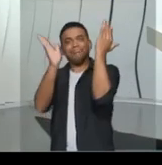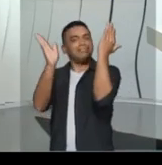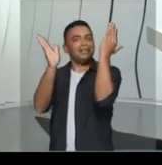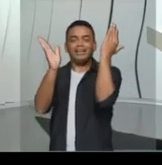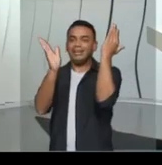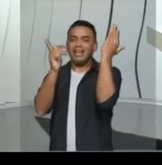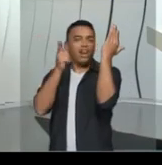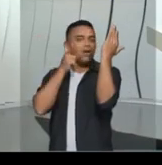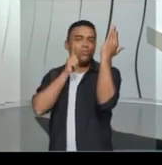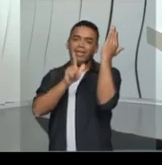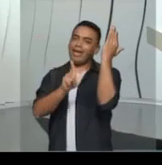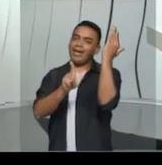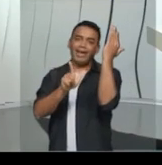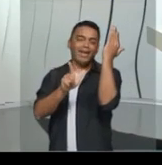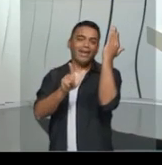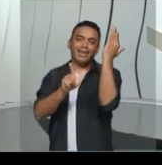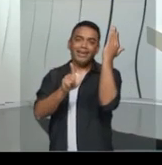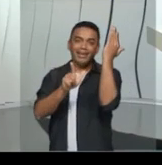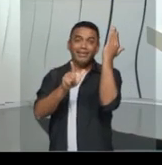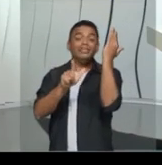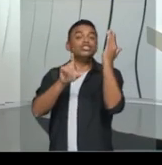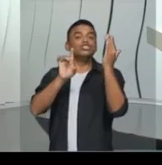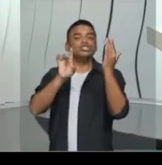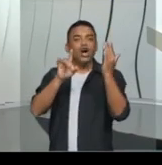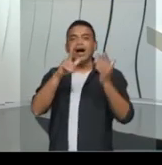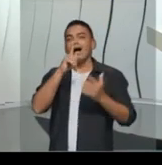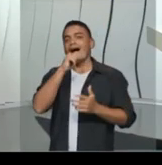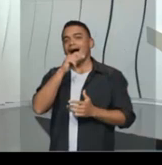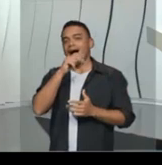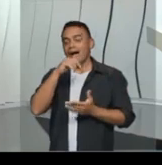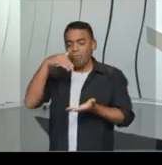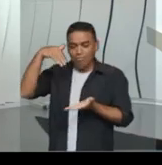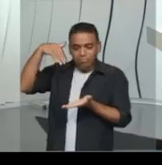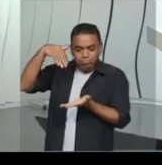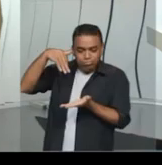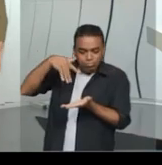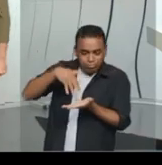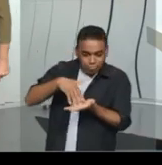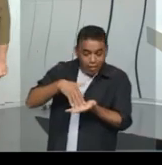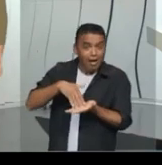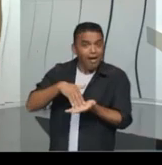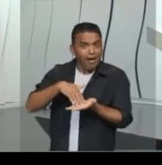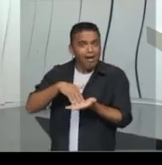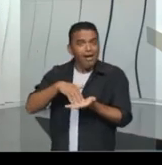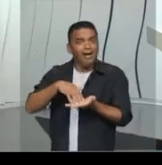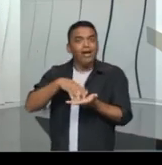parte da imagem, e sim apenas na superfície do lago.